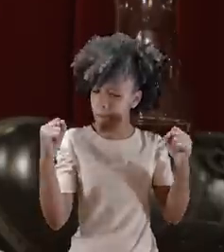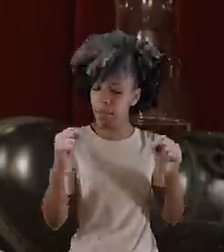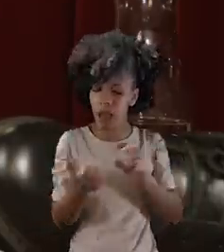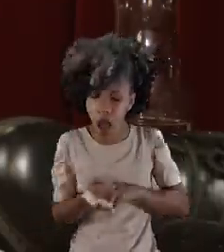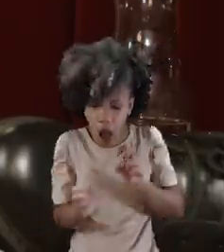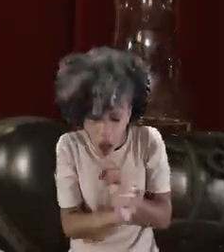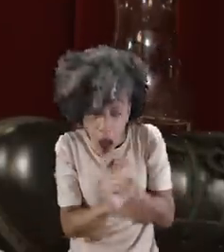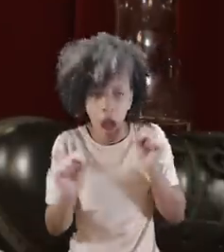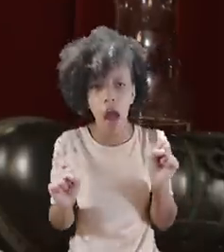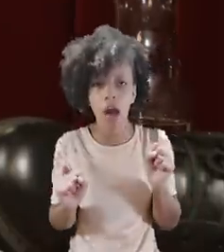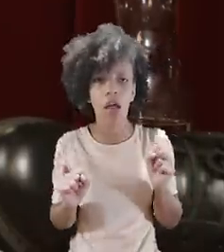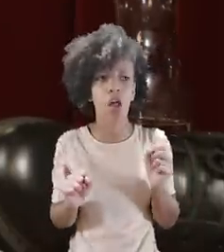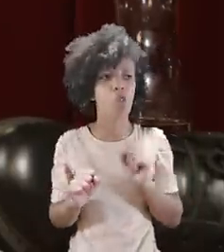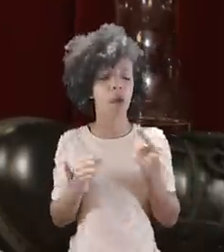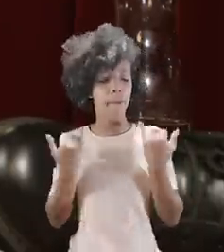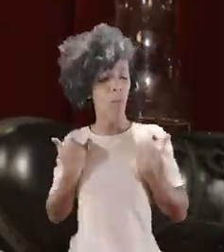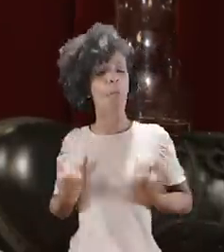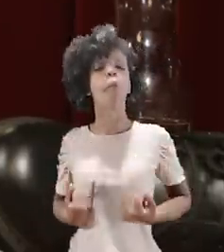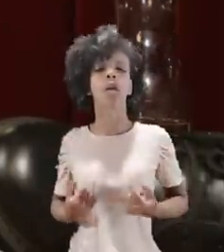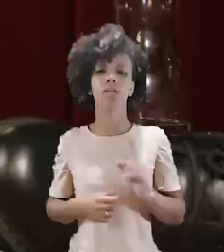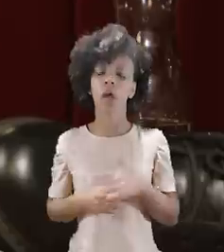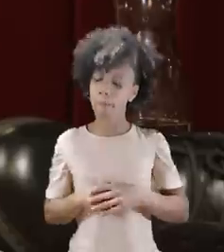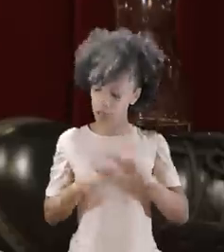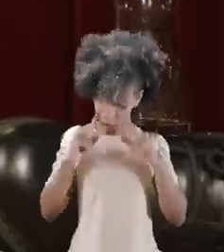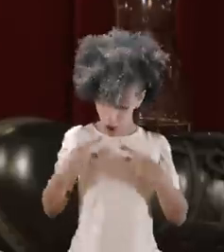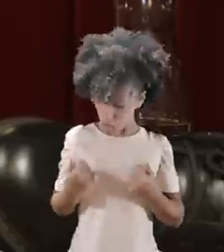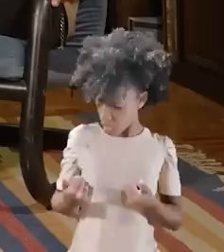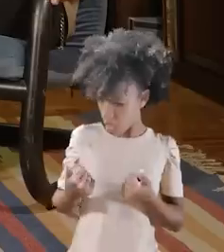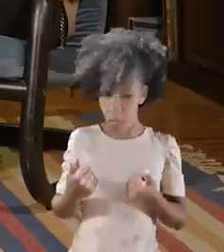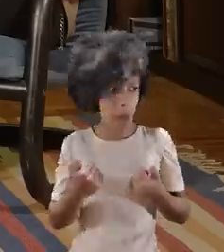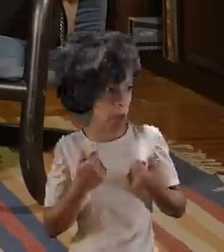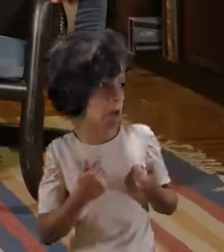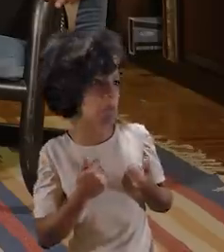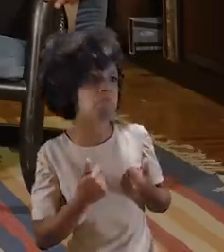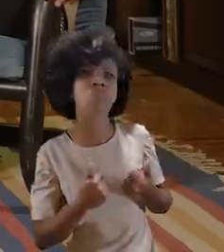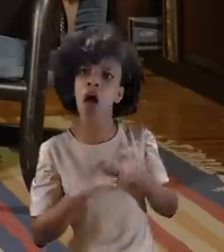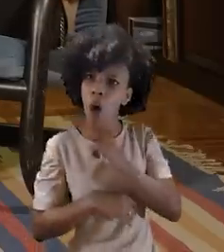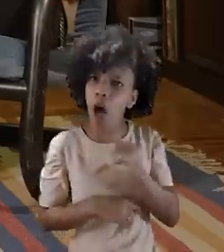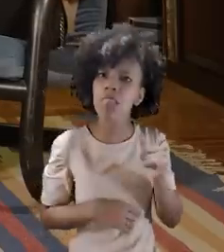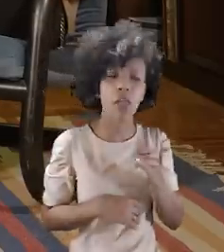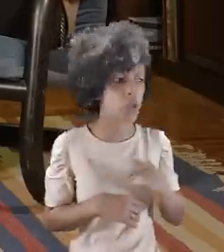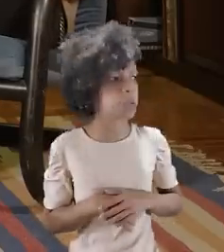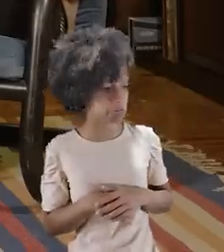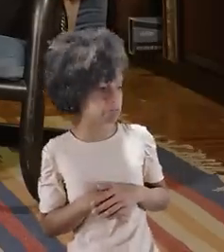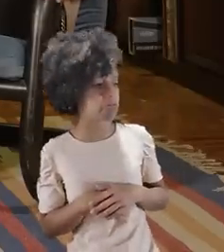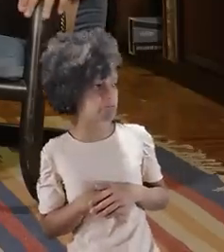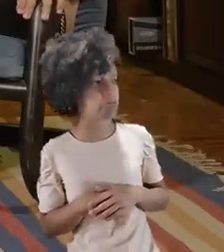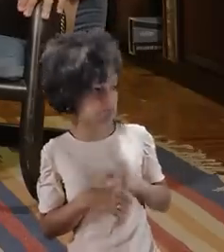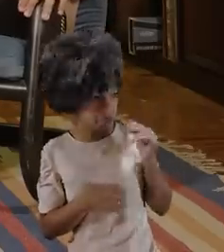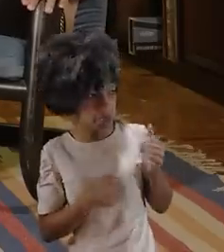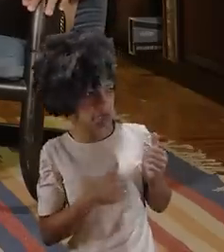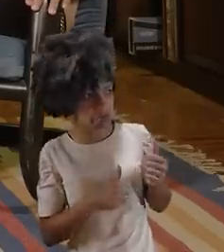acorda cedo né para ficar sarado é para tu olhar para você fala maluco olha só eu não me energia até que eu tô